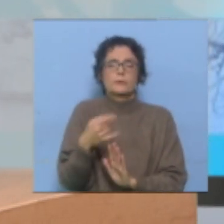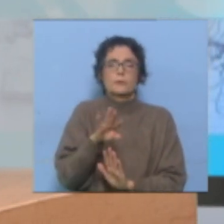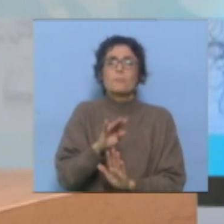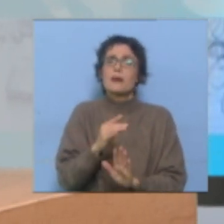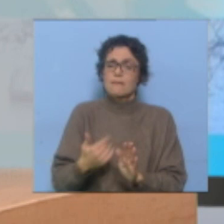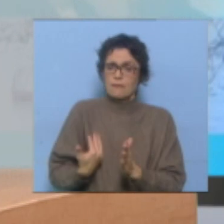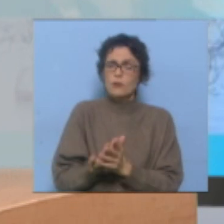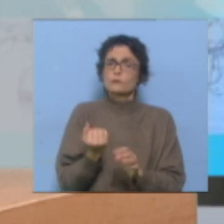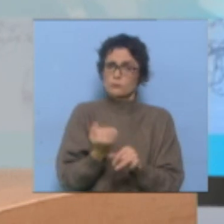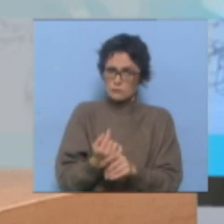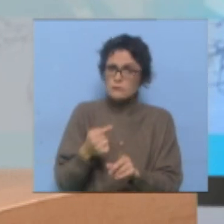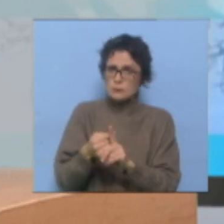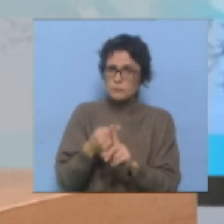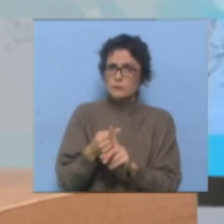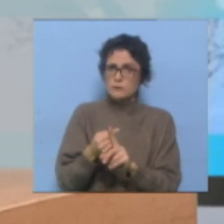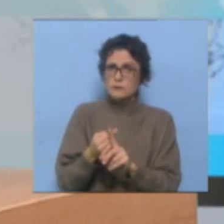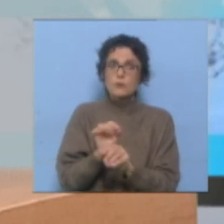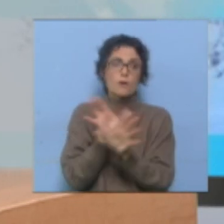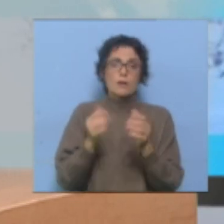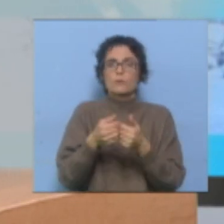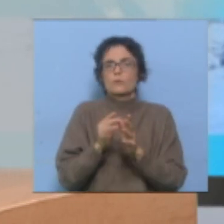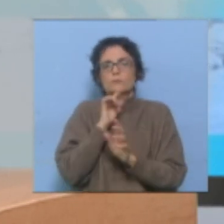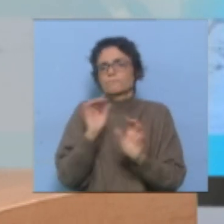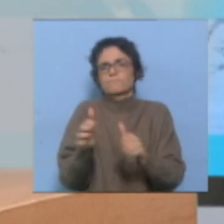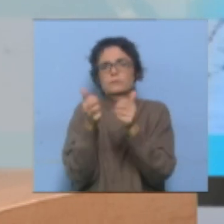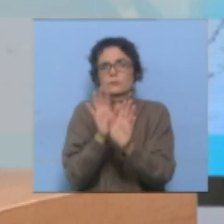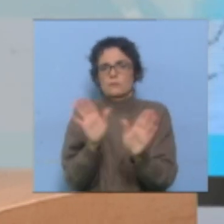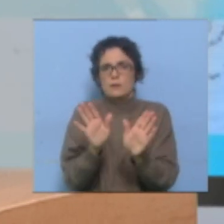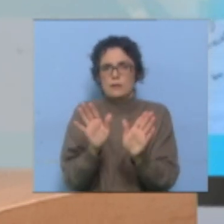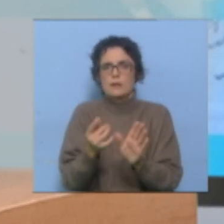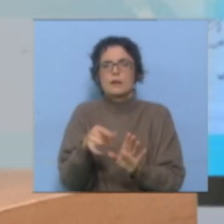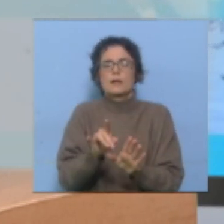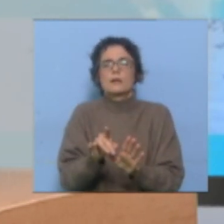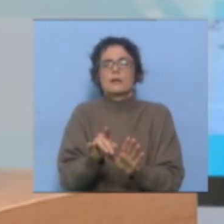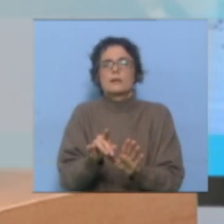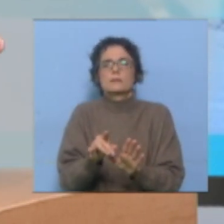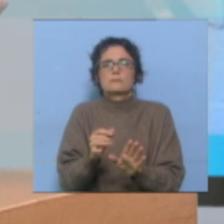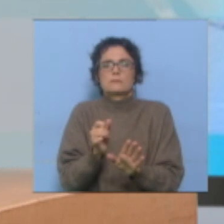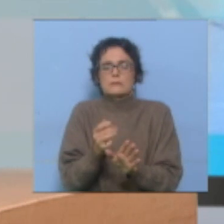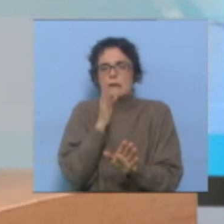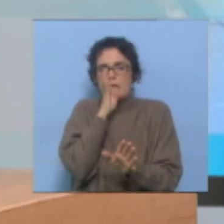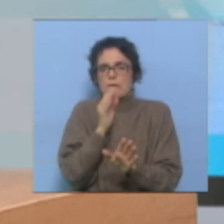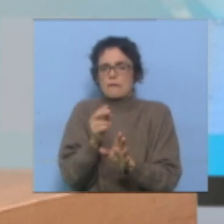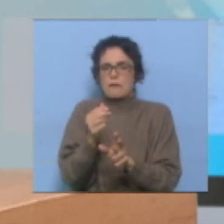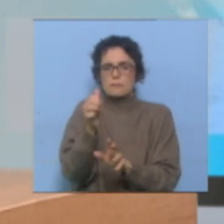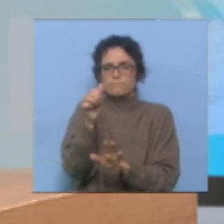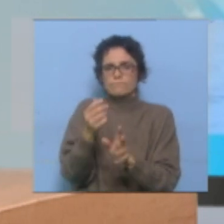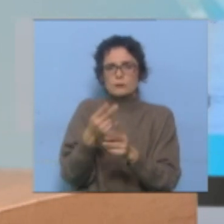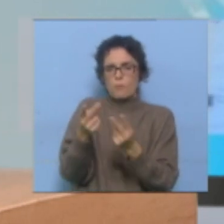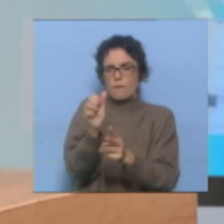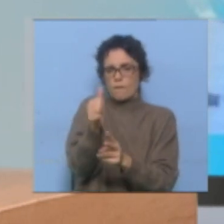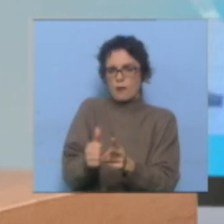possa reavaliar, porque também estas coisas é bom que de vez em quando se reavaliem e se veja se foi bom terem-se unificado os